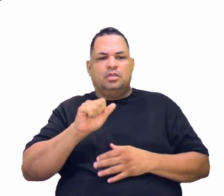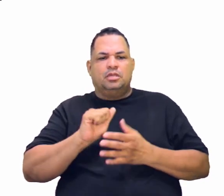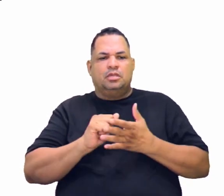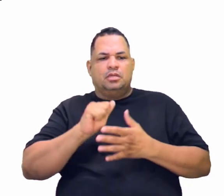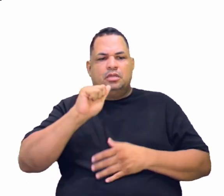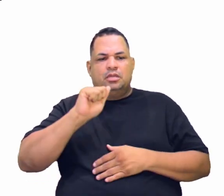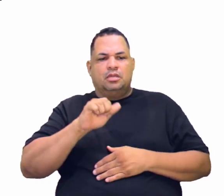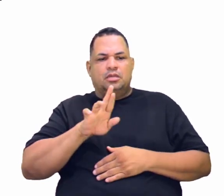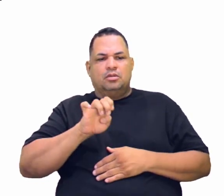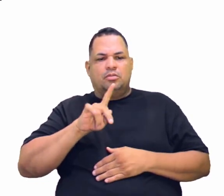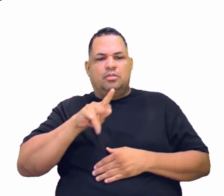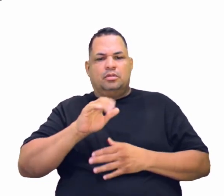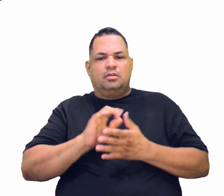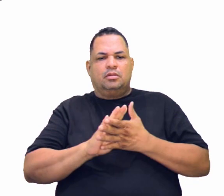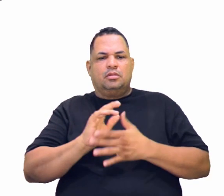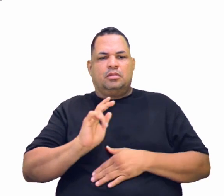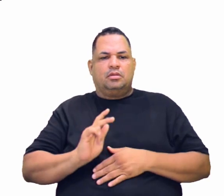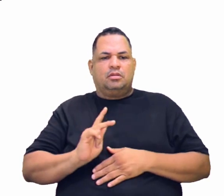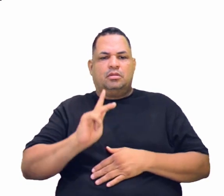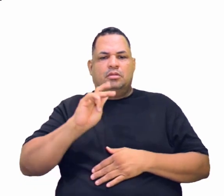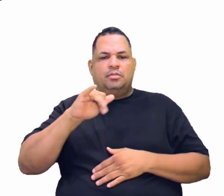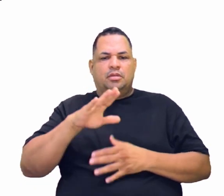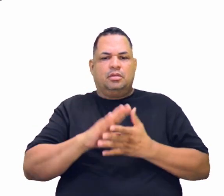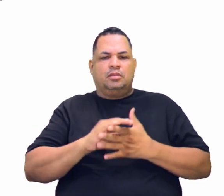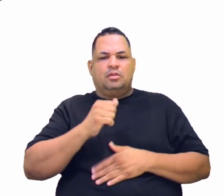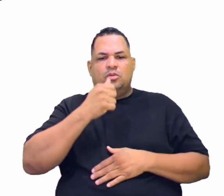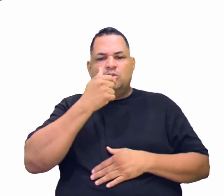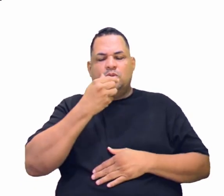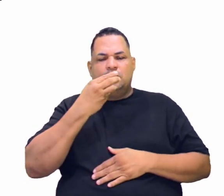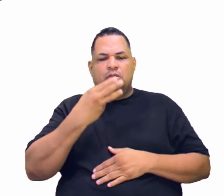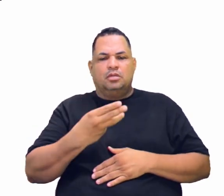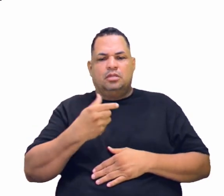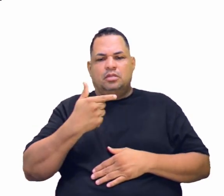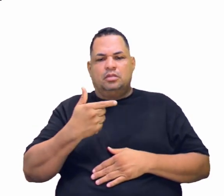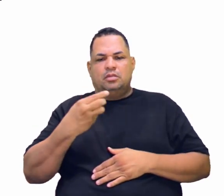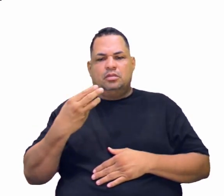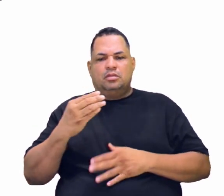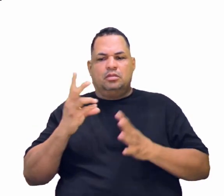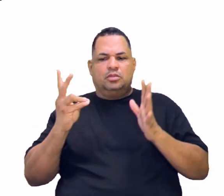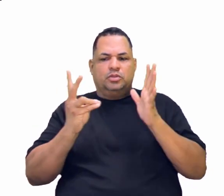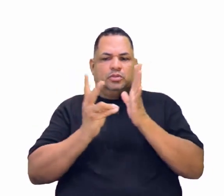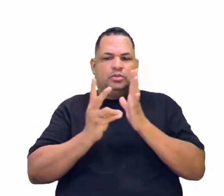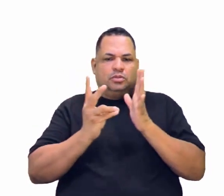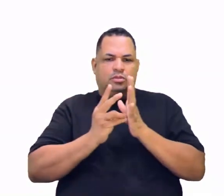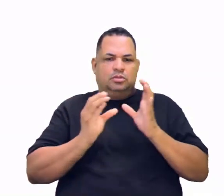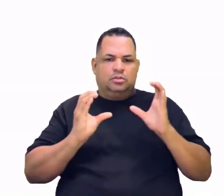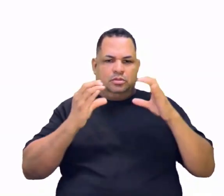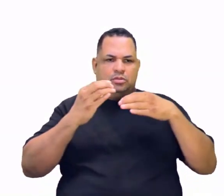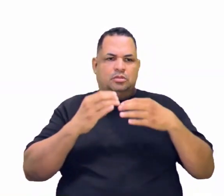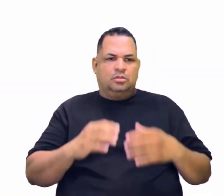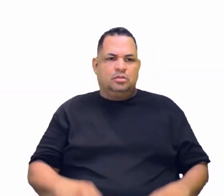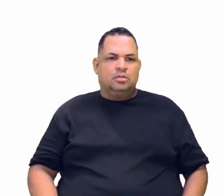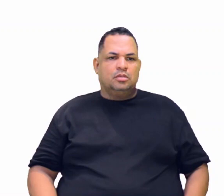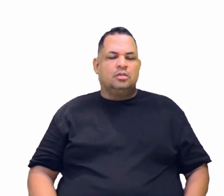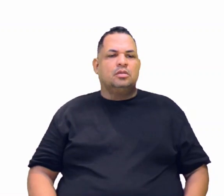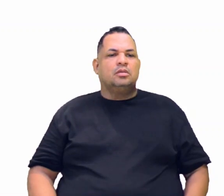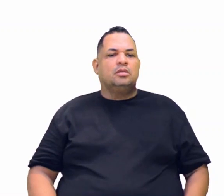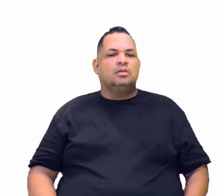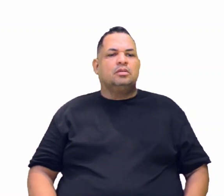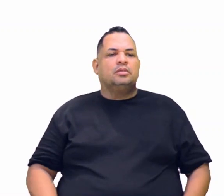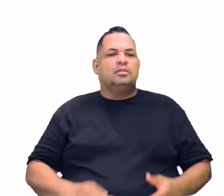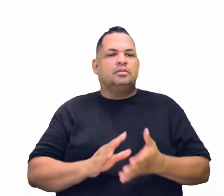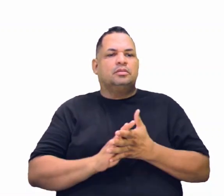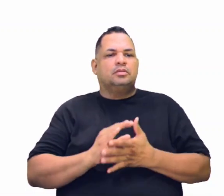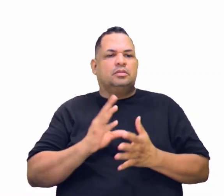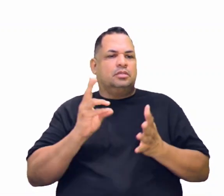Campê, Macurape e Aruá. Soma um total de 323 índios. As